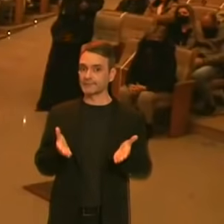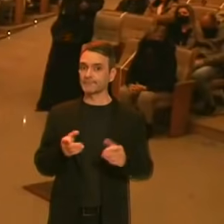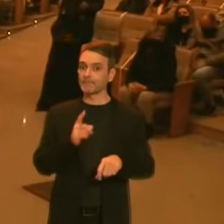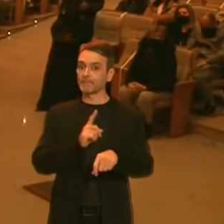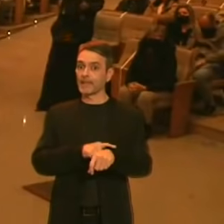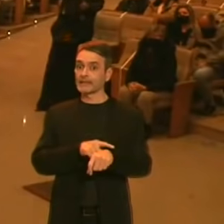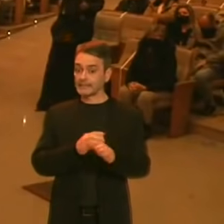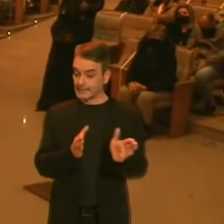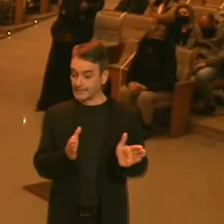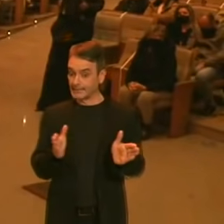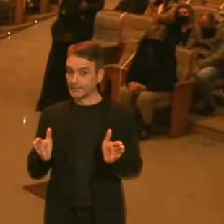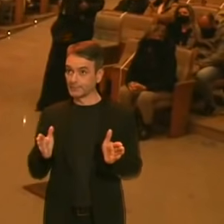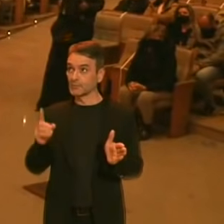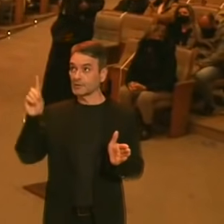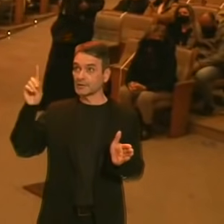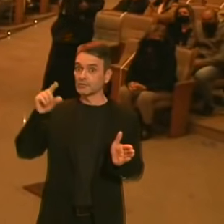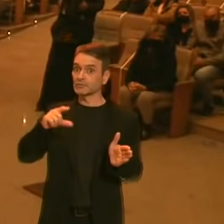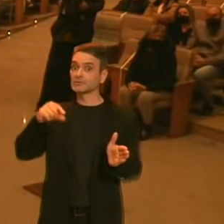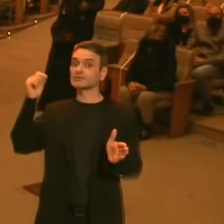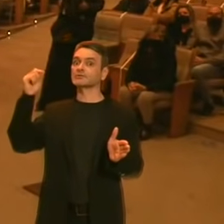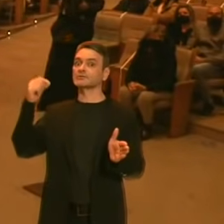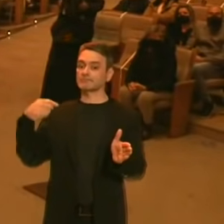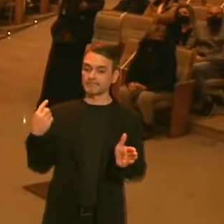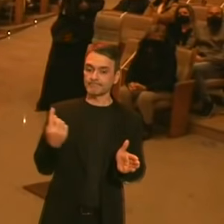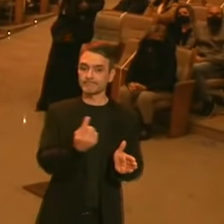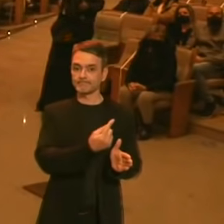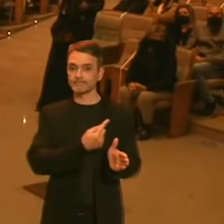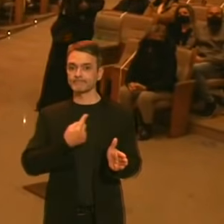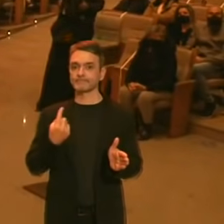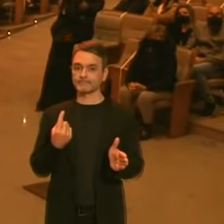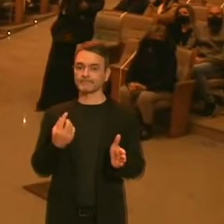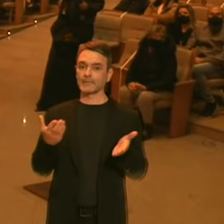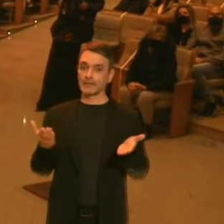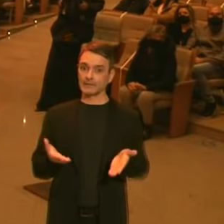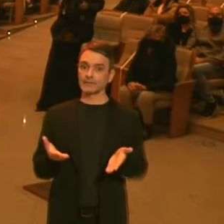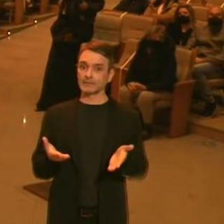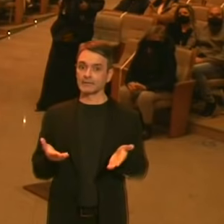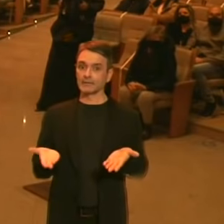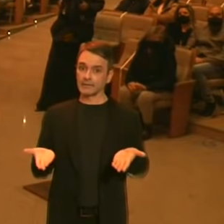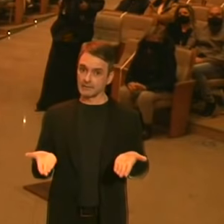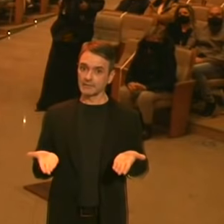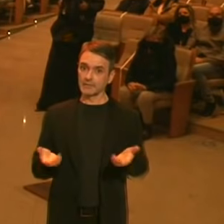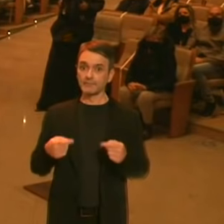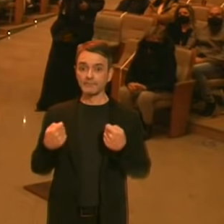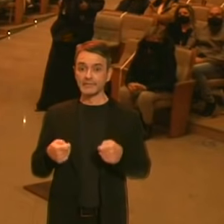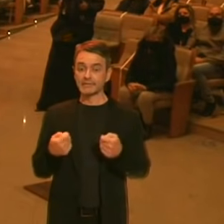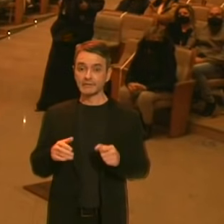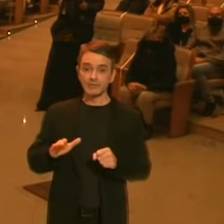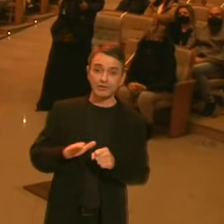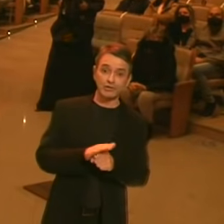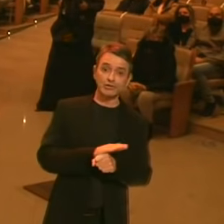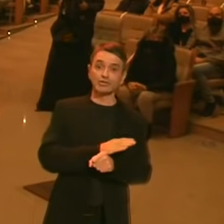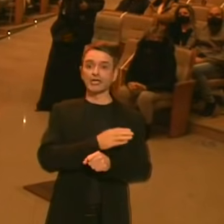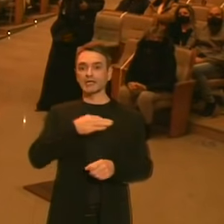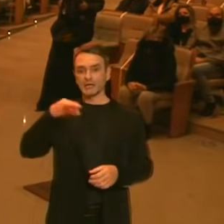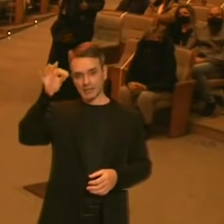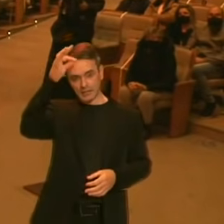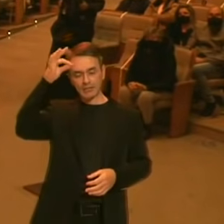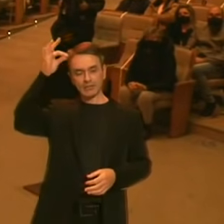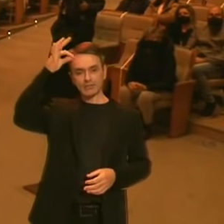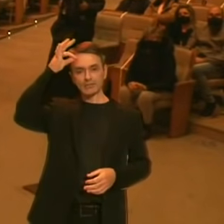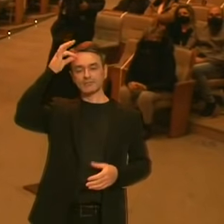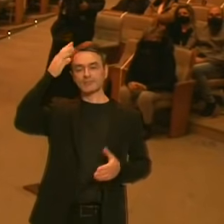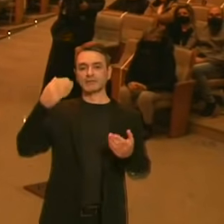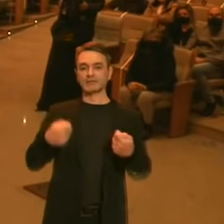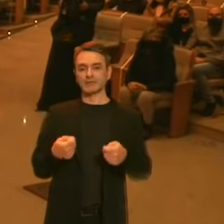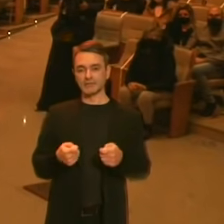Deus o chamou. Você nasceu nesse tempo. E nós temos que ser uma igreja cheia do Espírito. Então agora eu quero convidar toda a igreja a ficar de